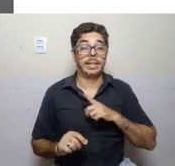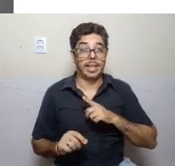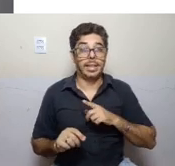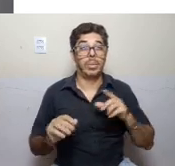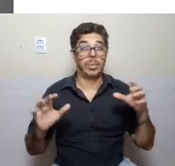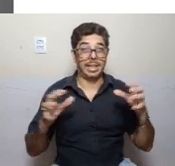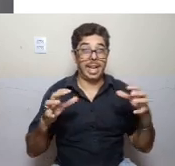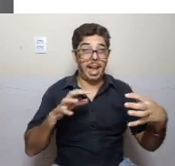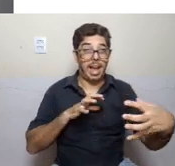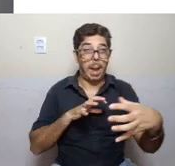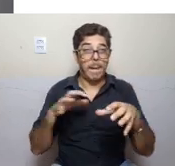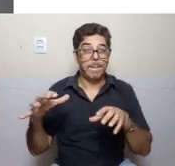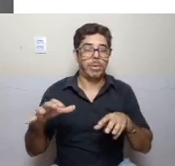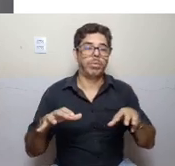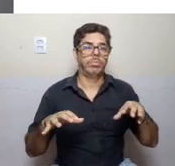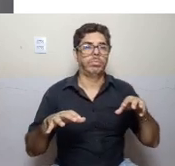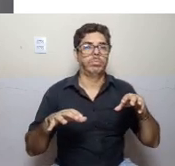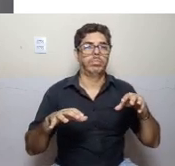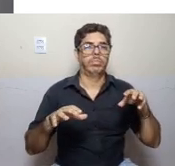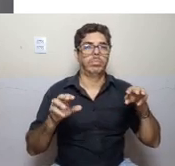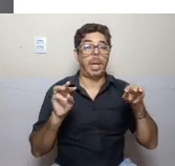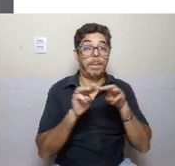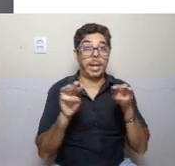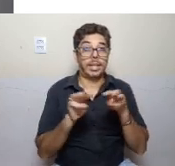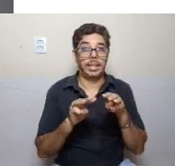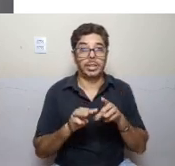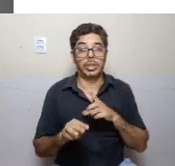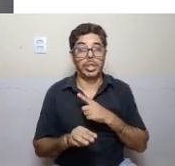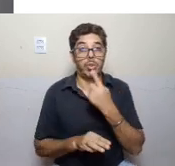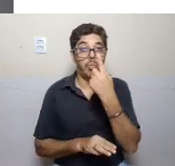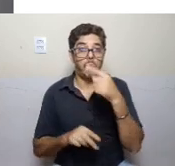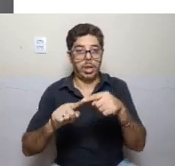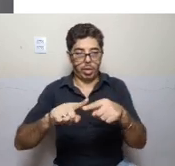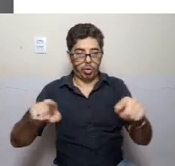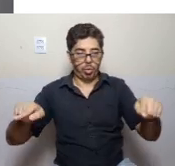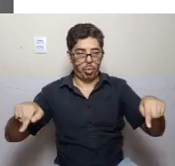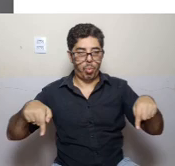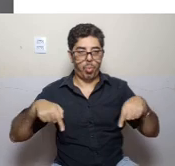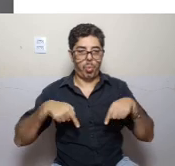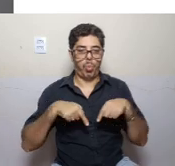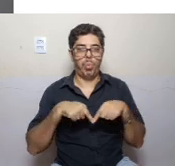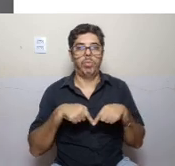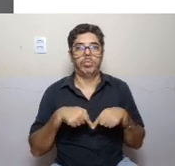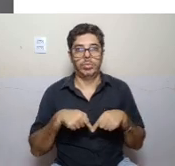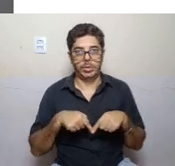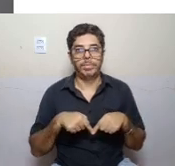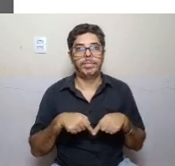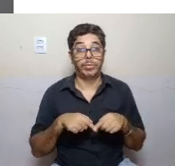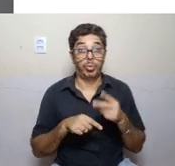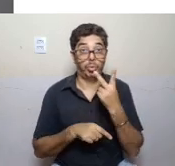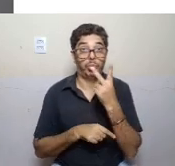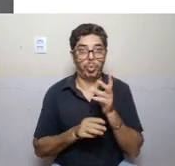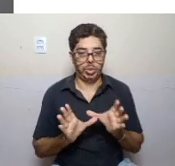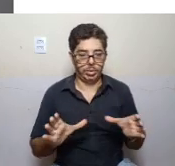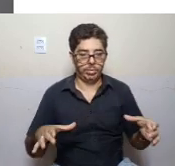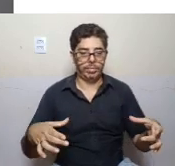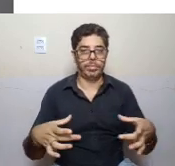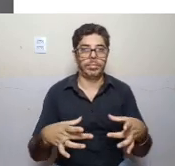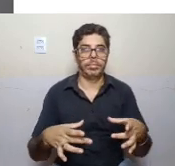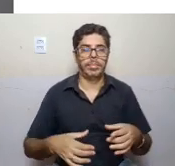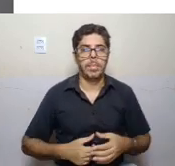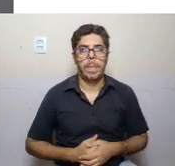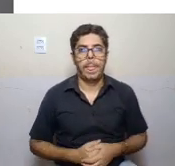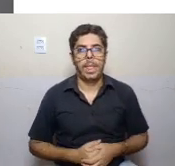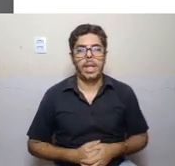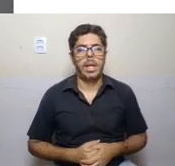dos fios, imersa no campo magnético produzido por eles, você constrói uma curva amperiana, que é um caminho fechado e de